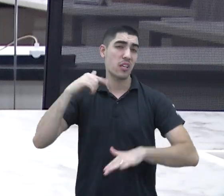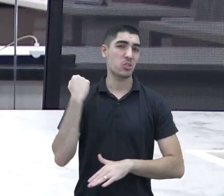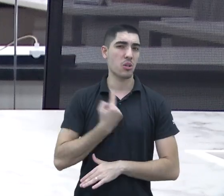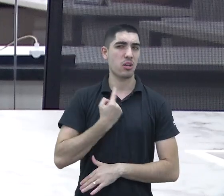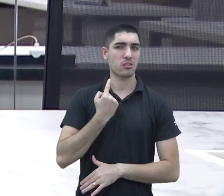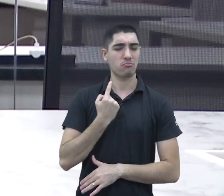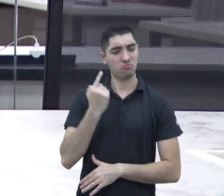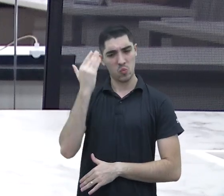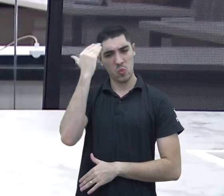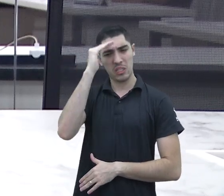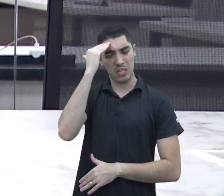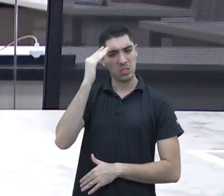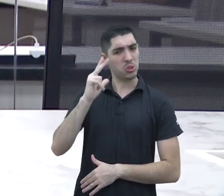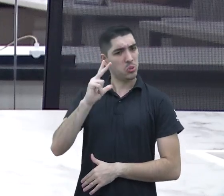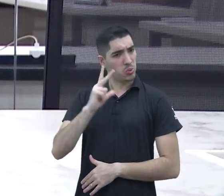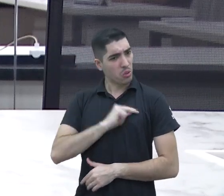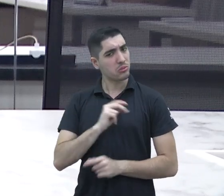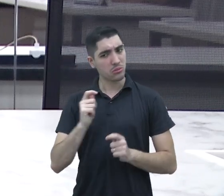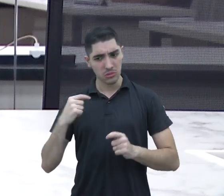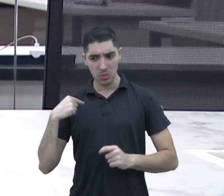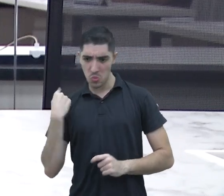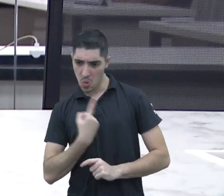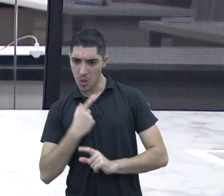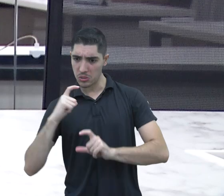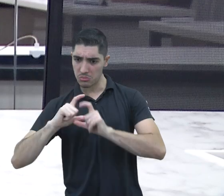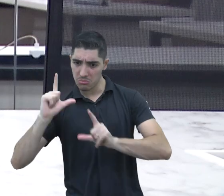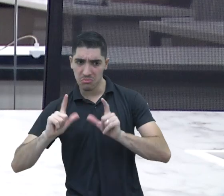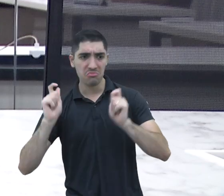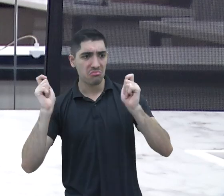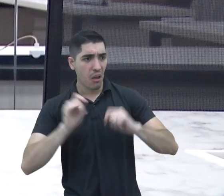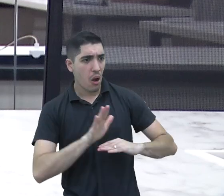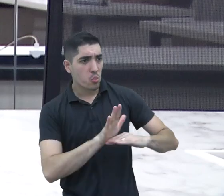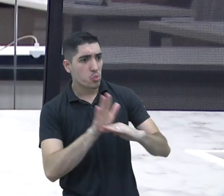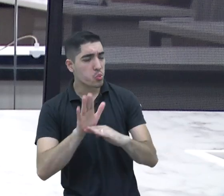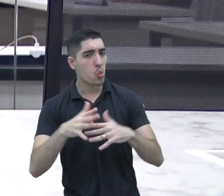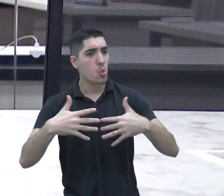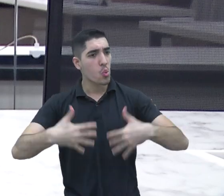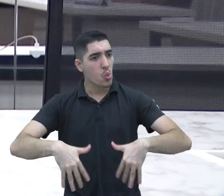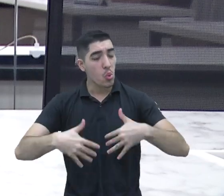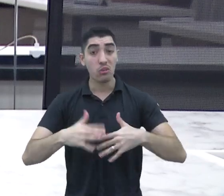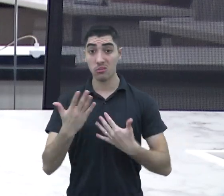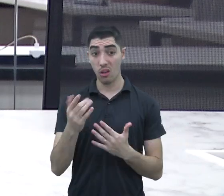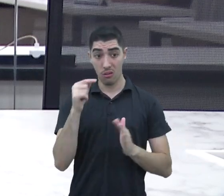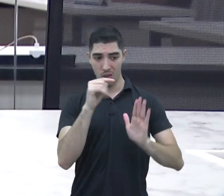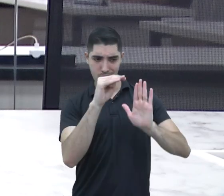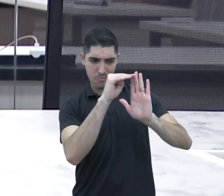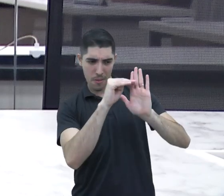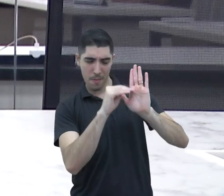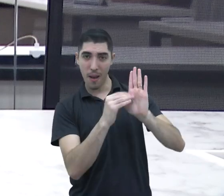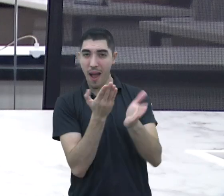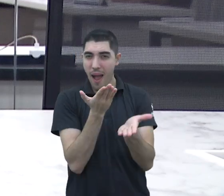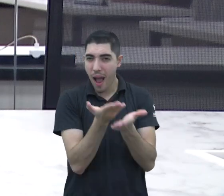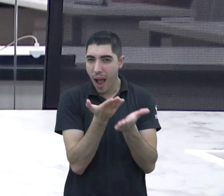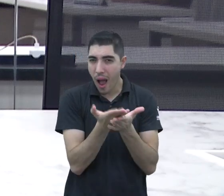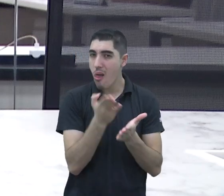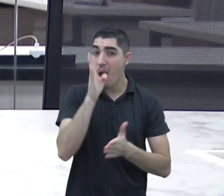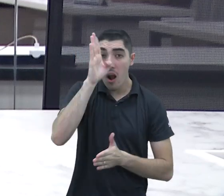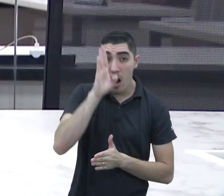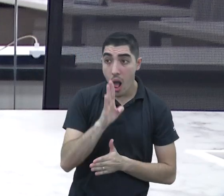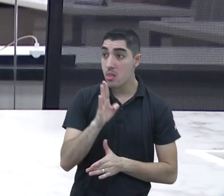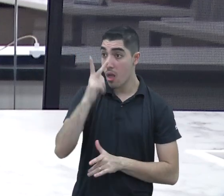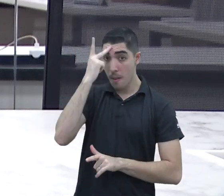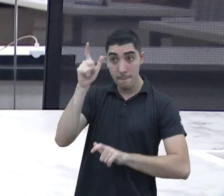E eu sei que a gente às vezes não tem uma noção tão clara do nosso impacto, mas com certeza garantir essa lista de videoaulas nas